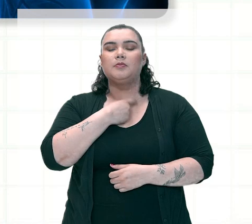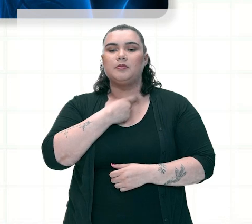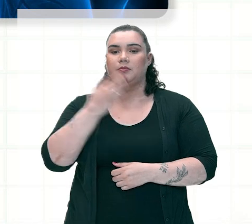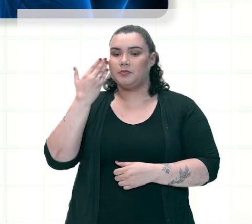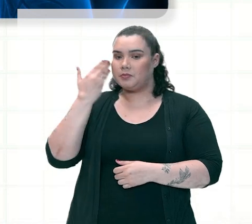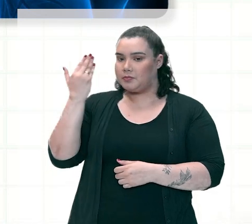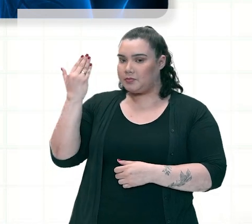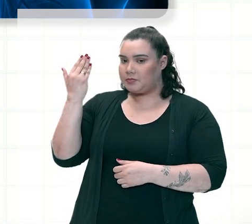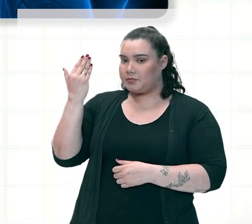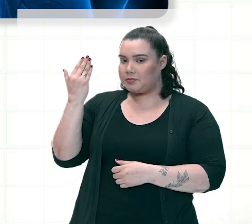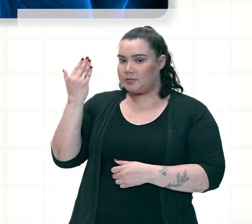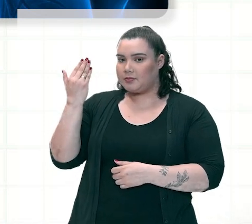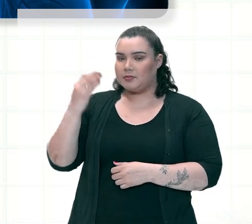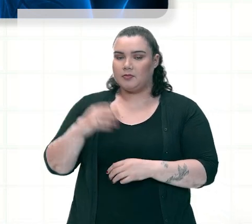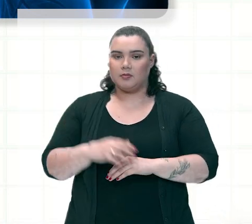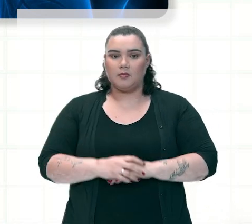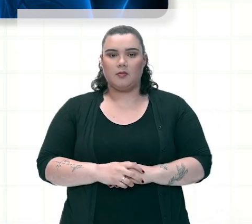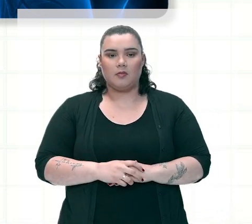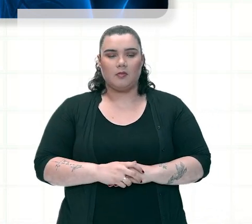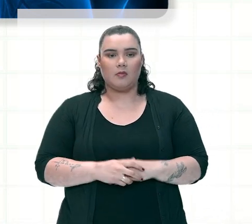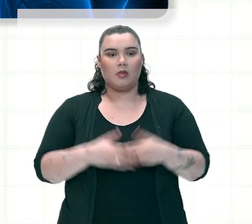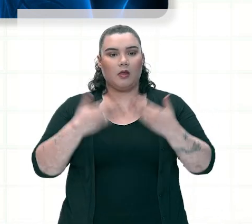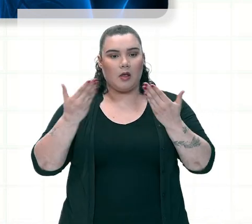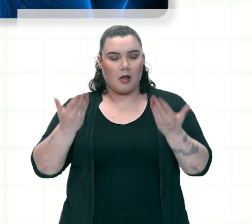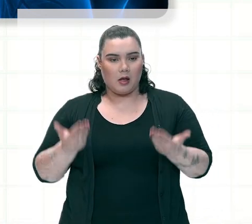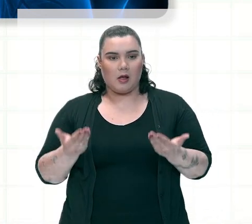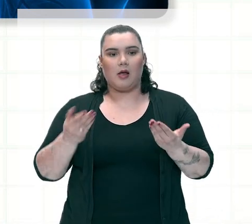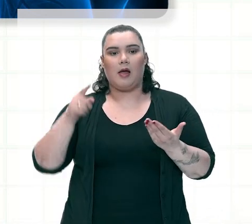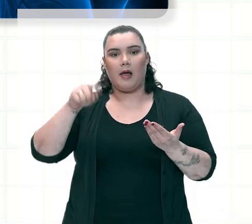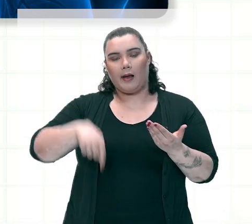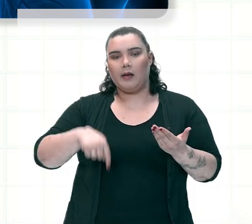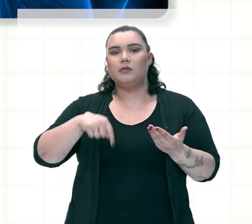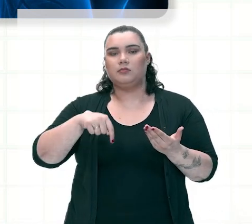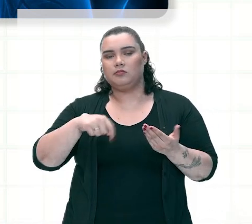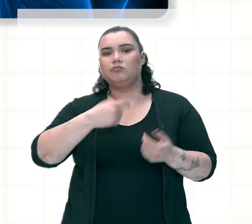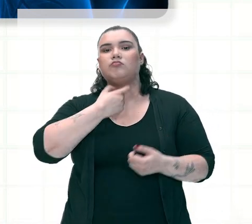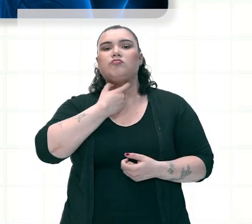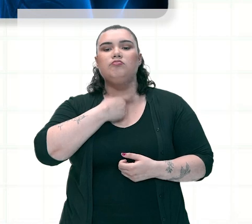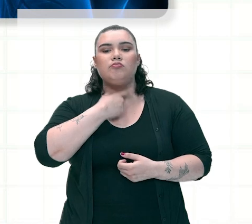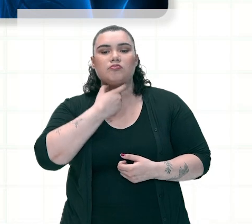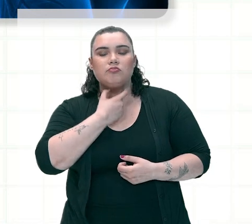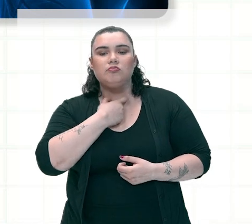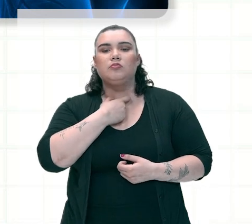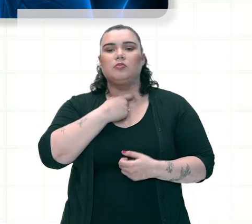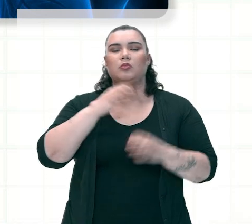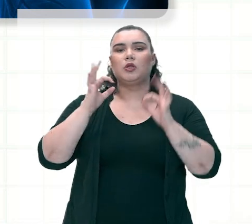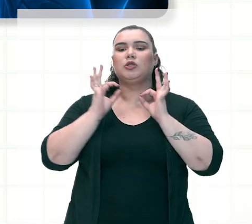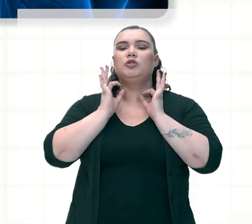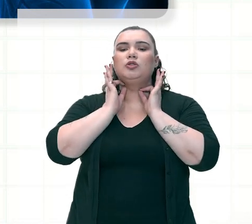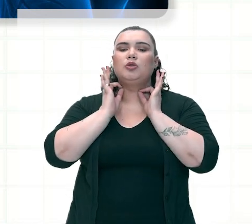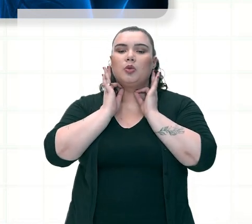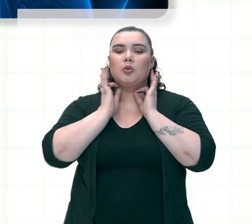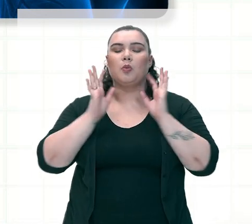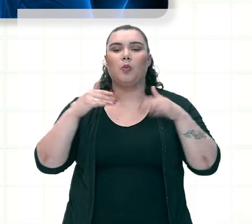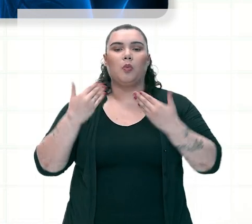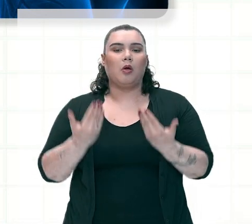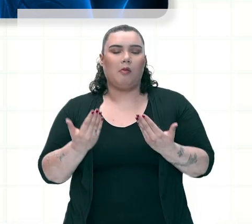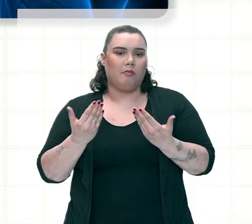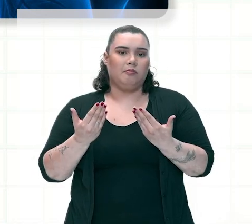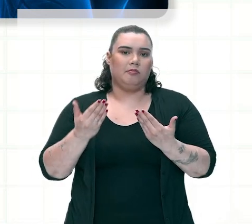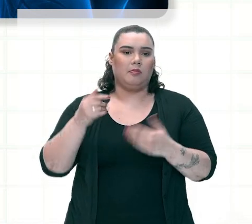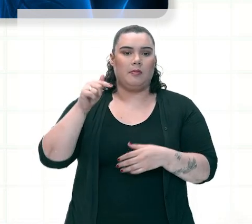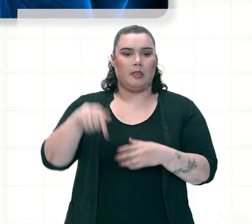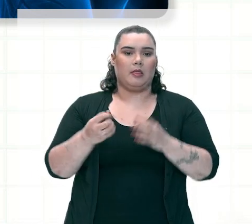amarelo. Parece uma borboletinha aí, vermelho? Então é justamente a tireoide. Qual é a função então da tireoide? Ela